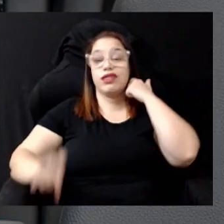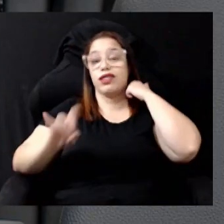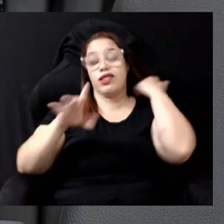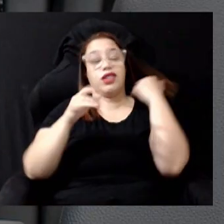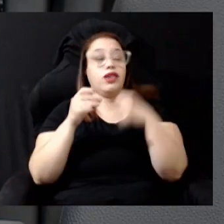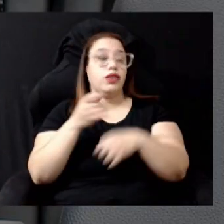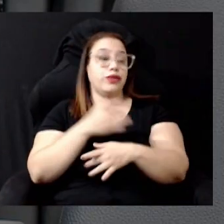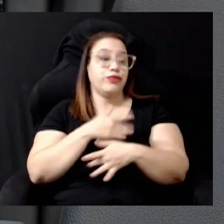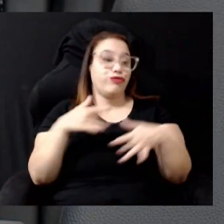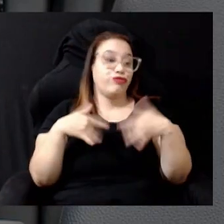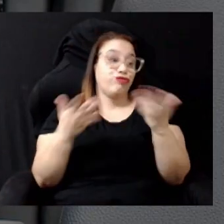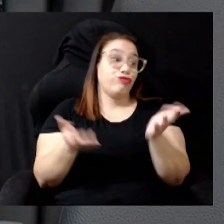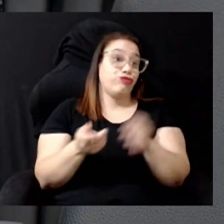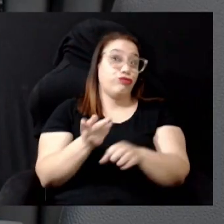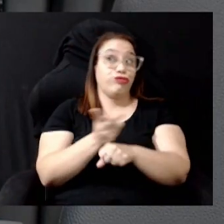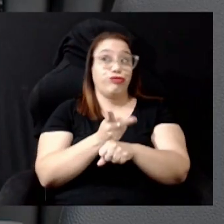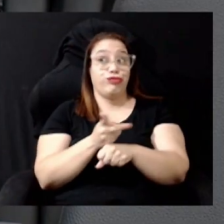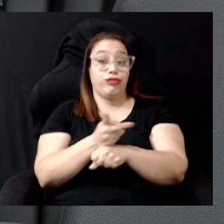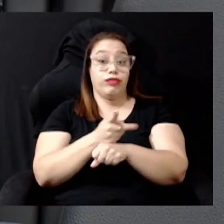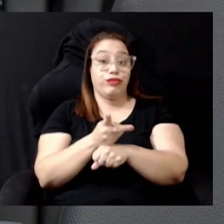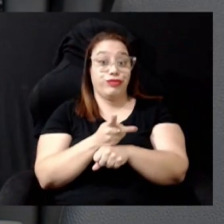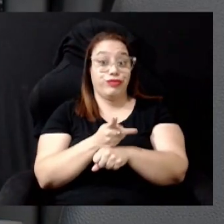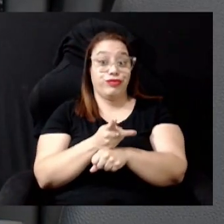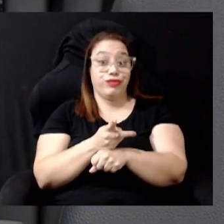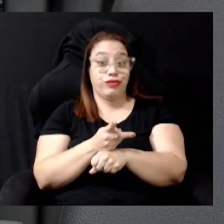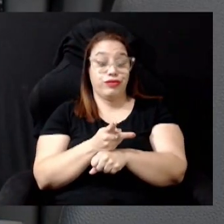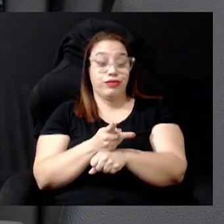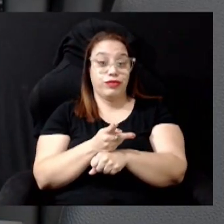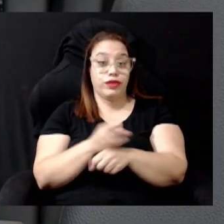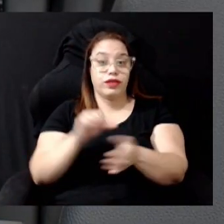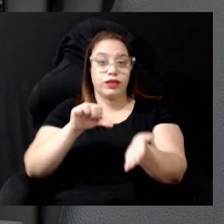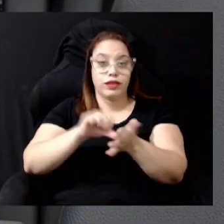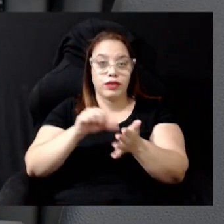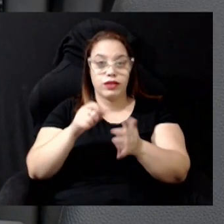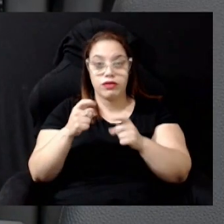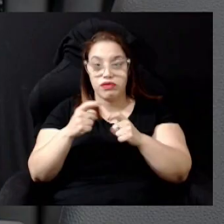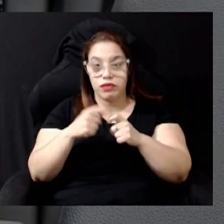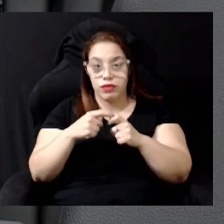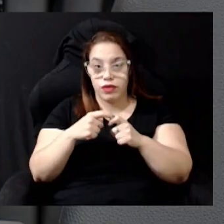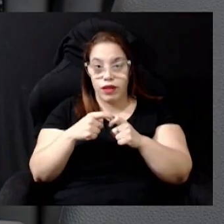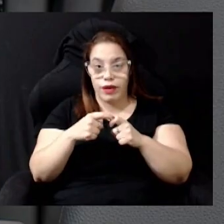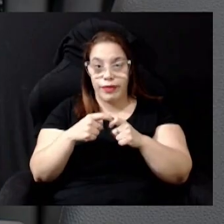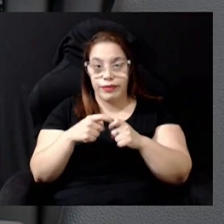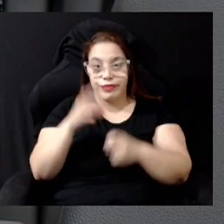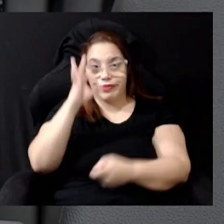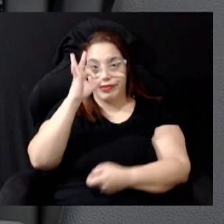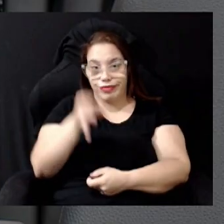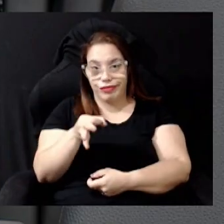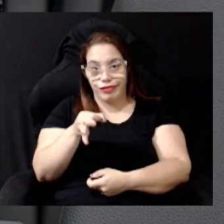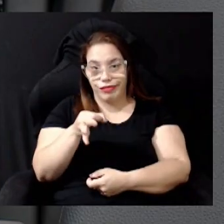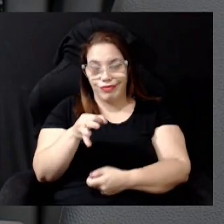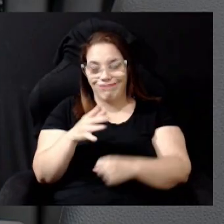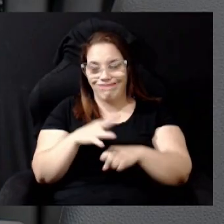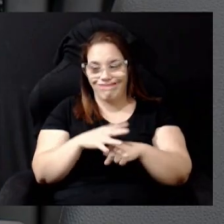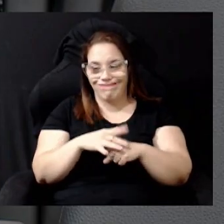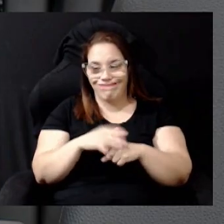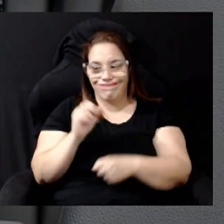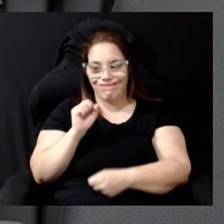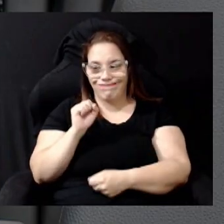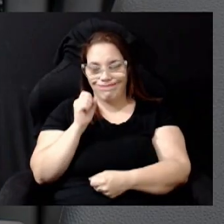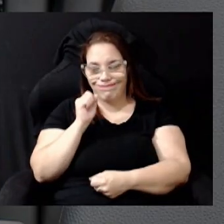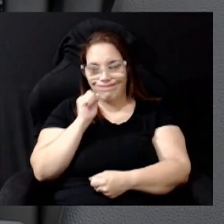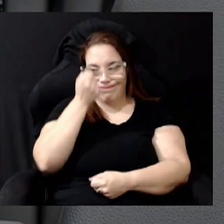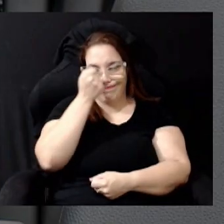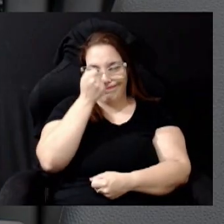né? Seja o centro de saúde ou o médico, quando de fato já está com o problema agravado. Não, o